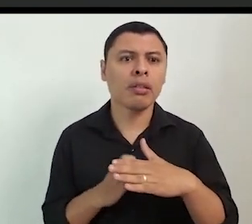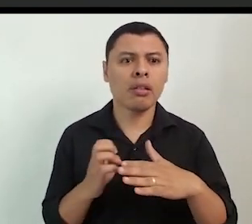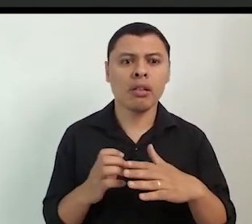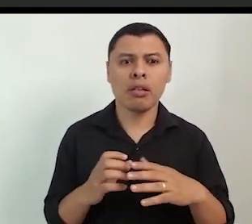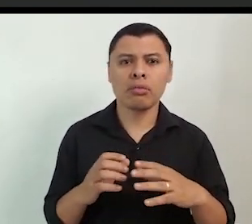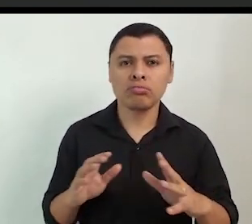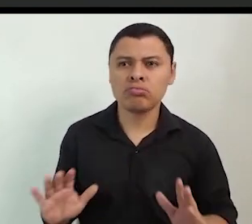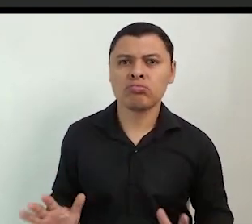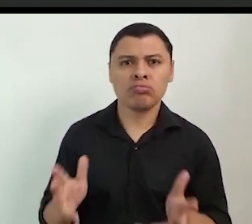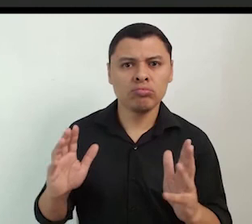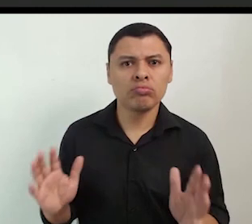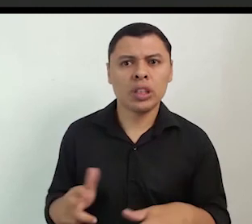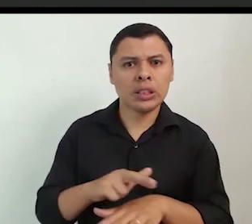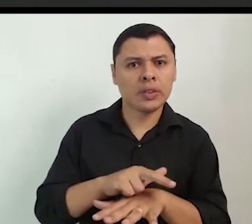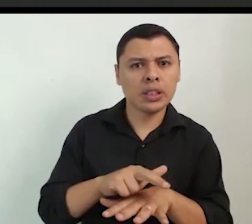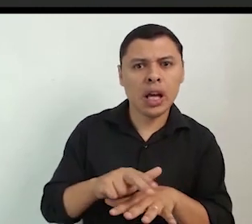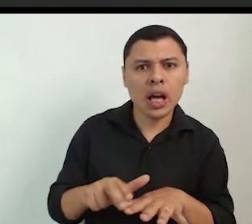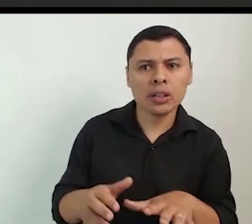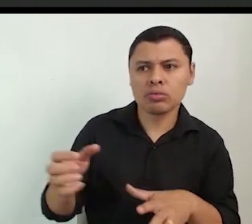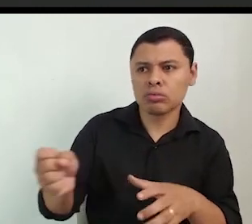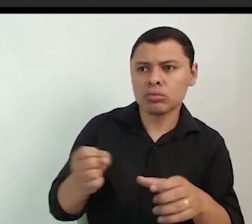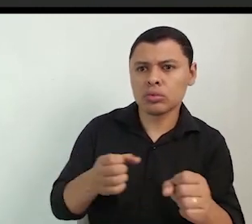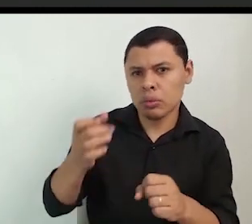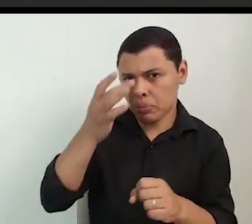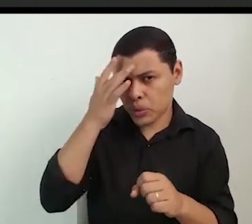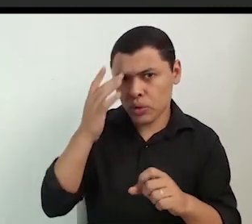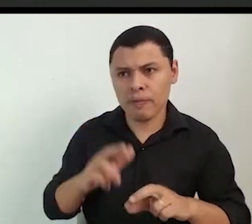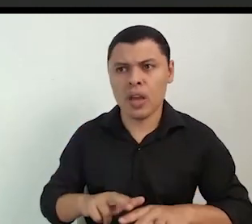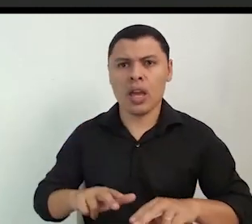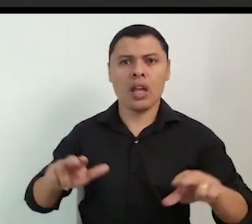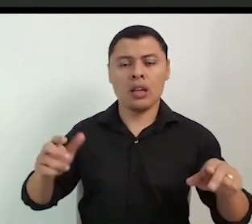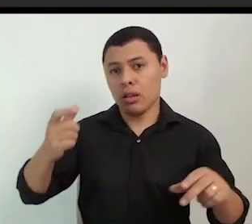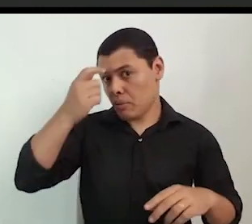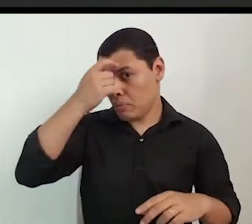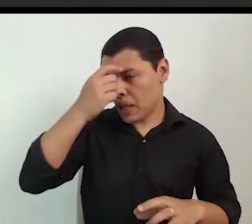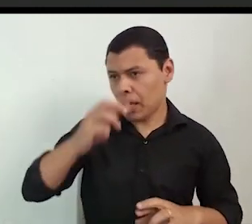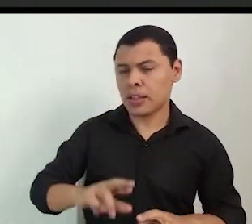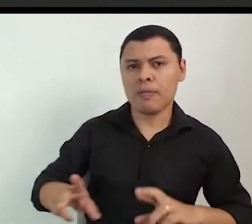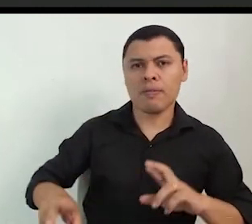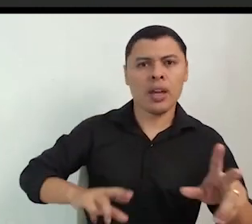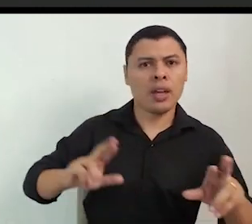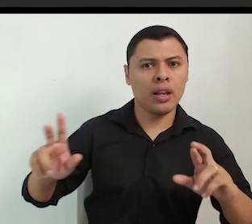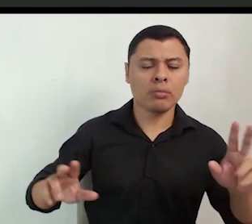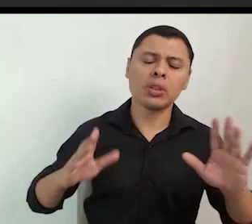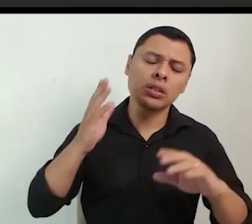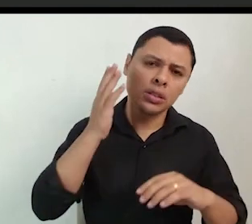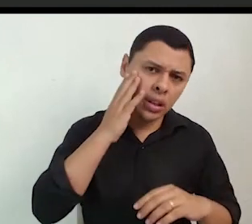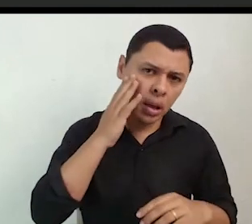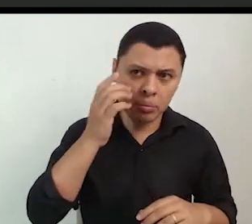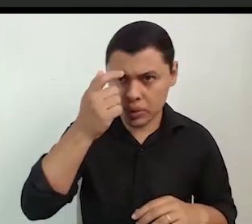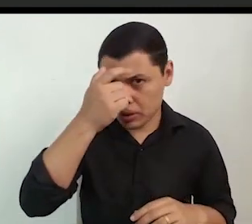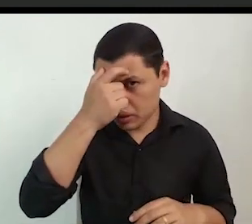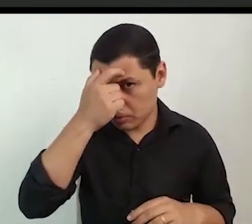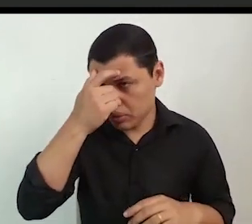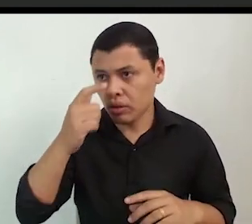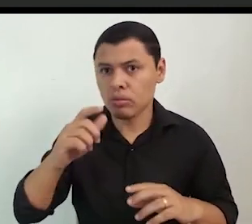a diversidade, que contrata pessoas diferentes, com pensamentos diferentes? Claro que esses pensamentos todos vão estar